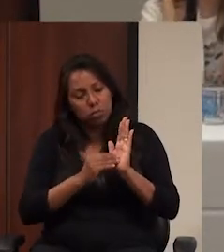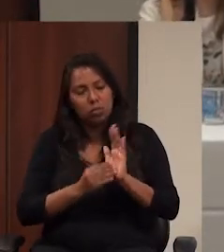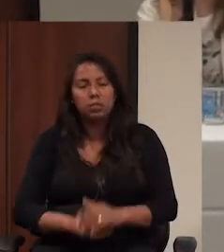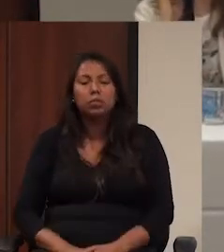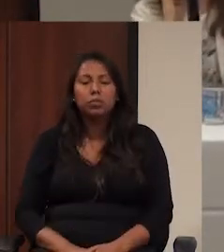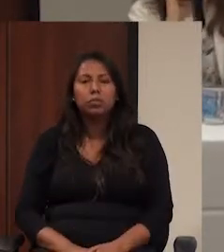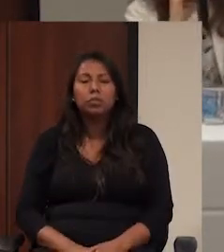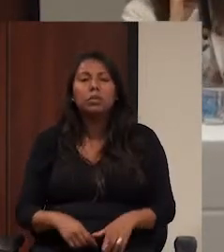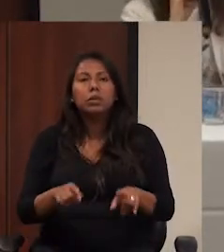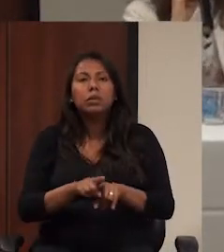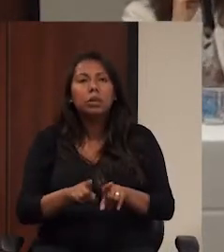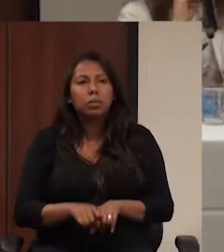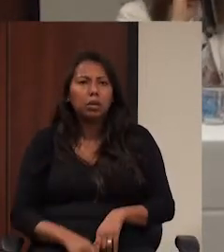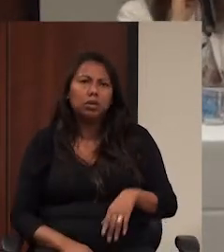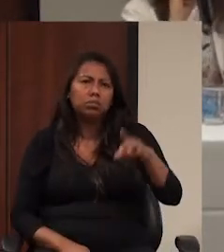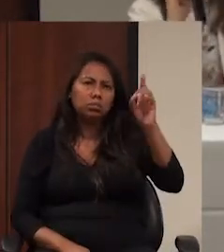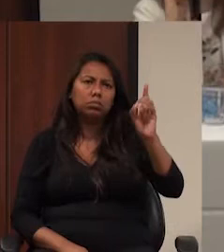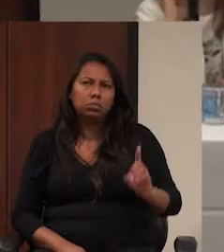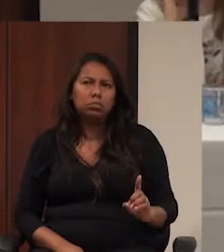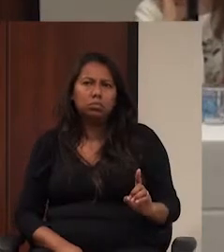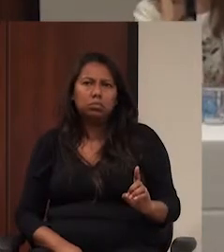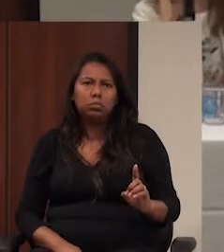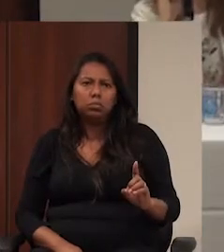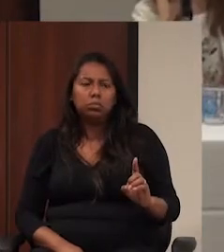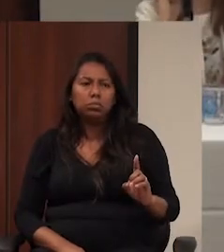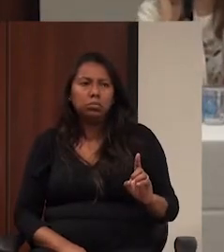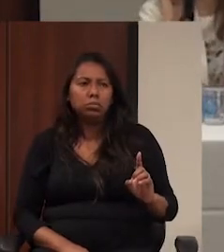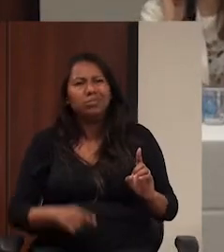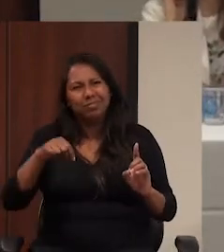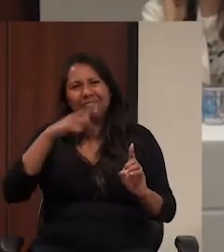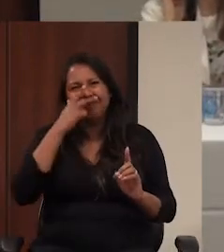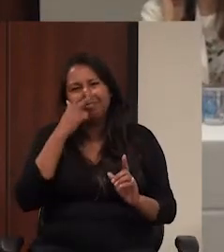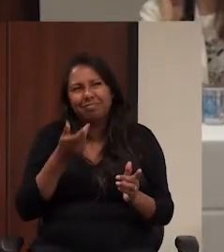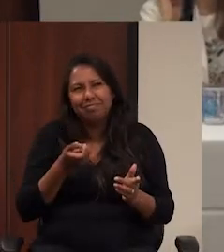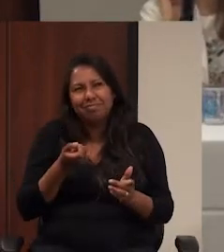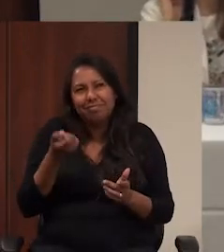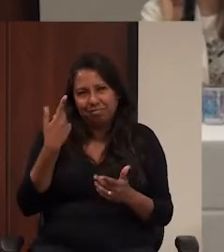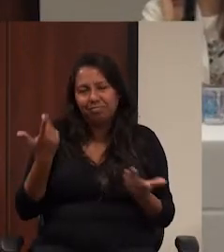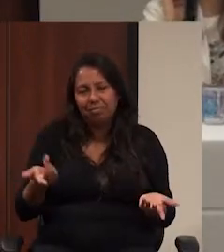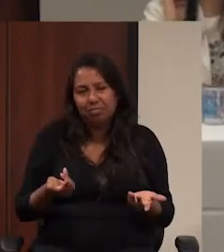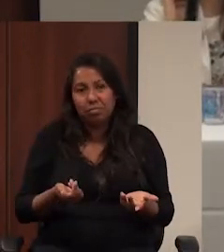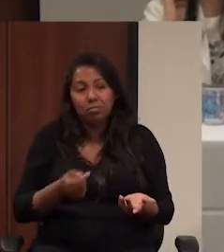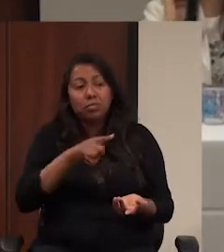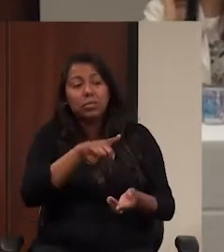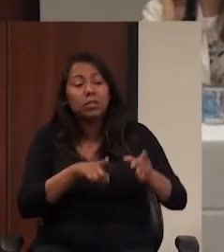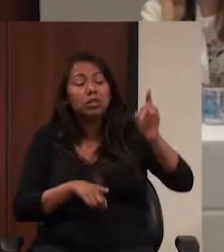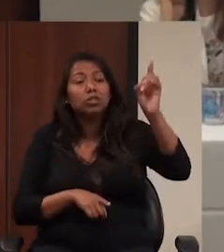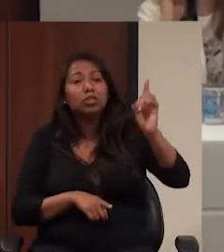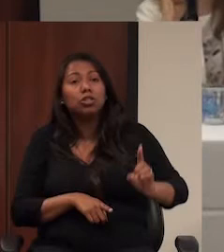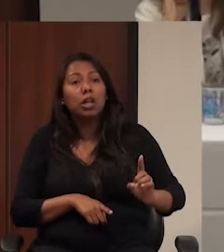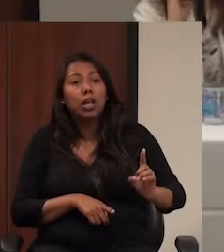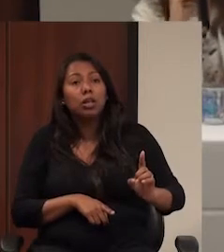E daí reconhece os direitos que também, para a gente aqui parece meio engraçado, assim, que é o direito da pessoa sob curatela a